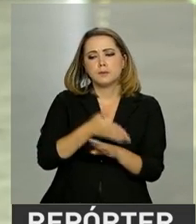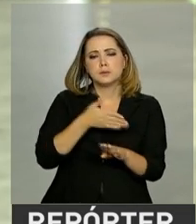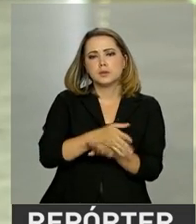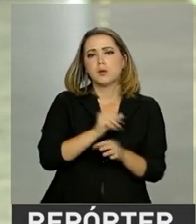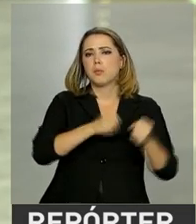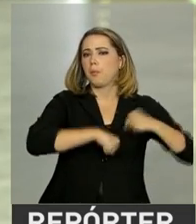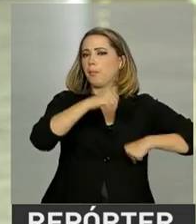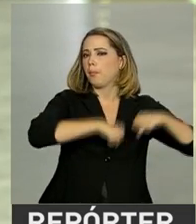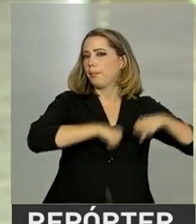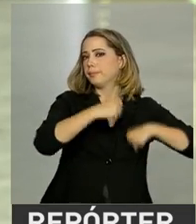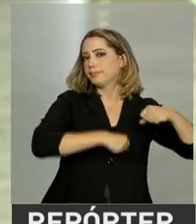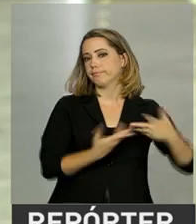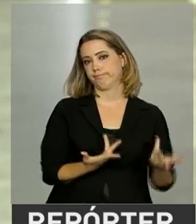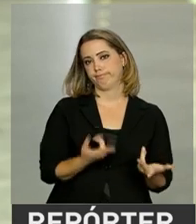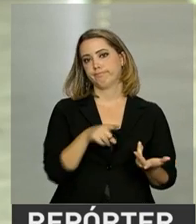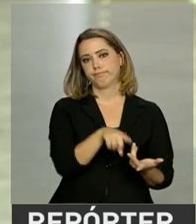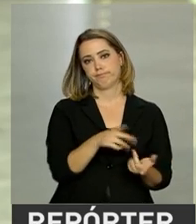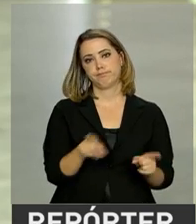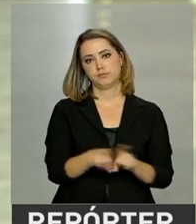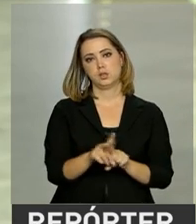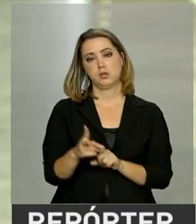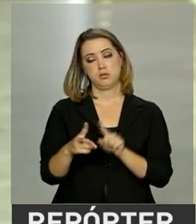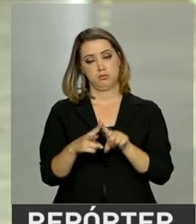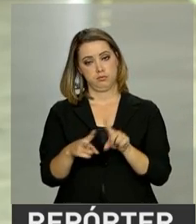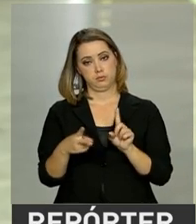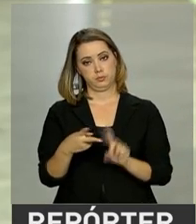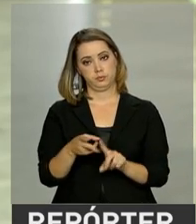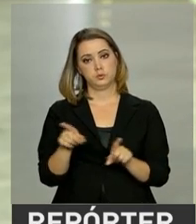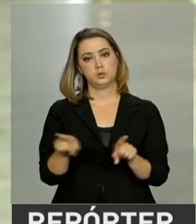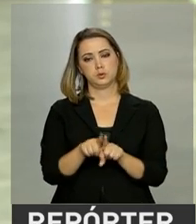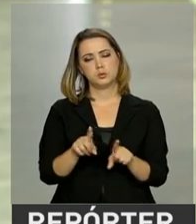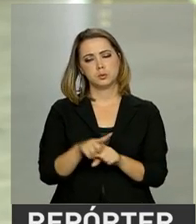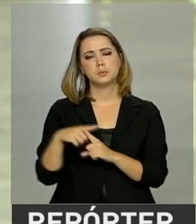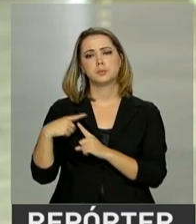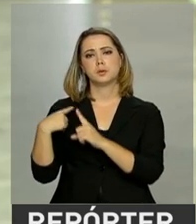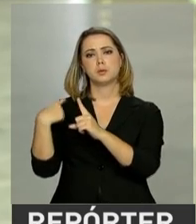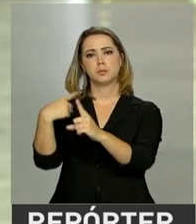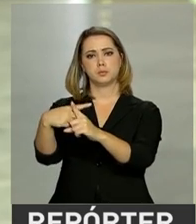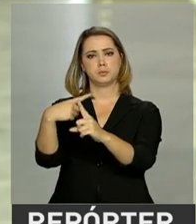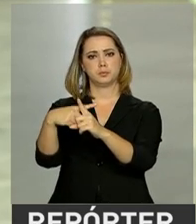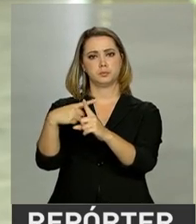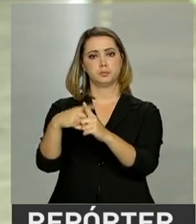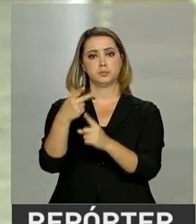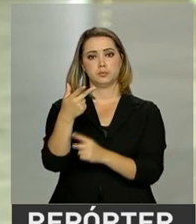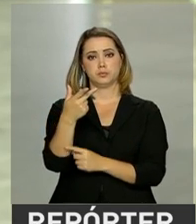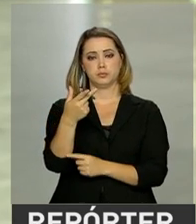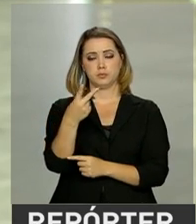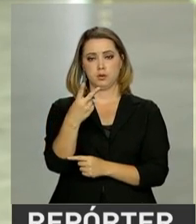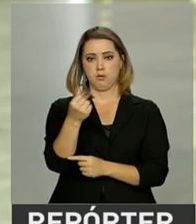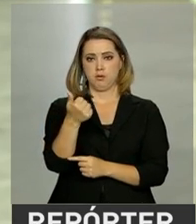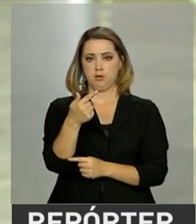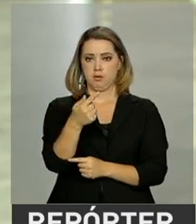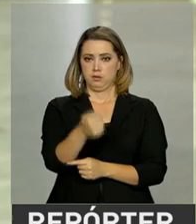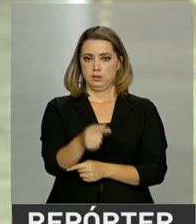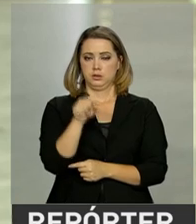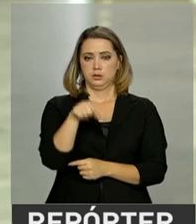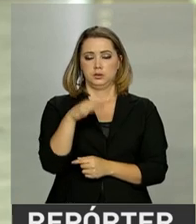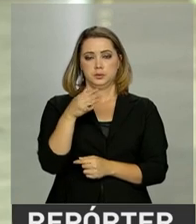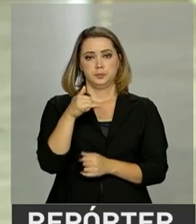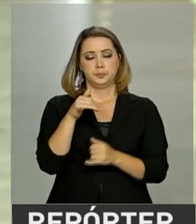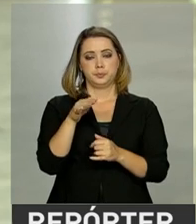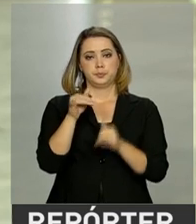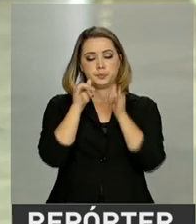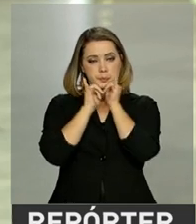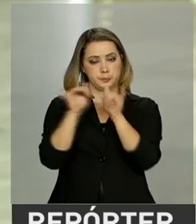produtiva estes dois itens também devem ficar positivos em 2017 segundo o boletim Foco